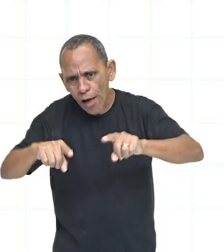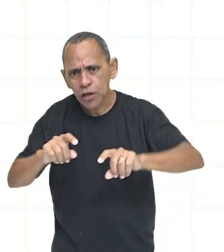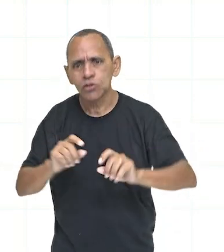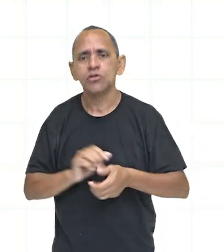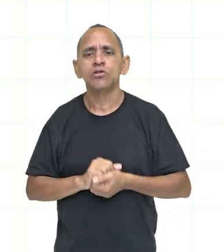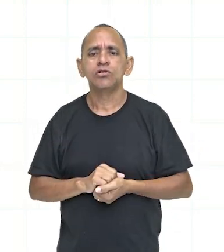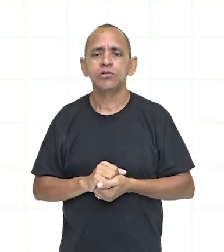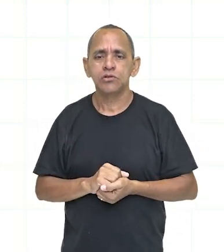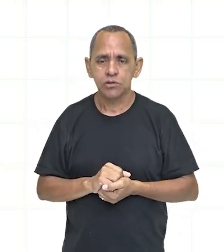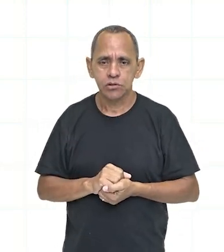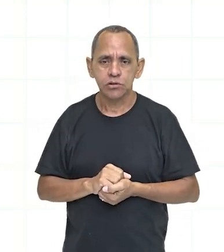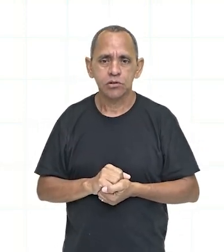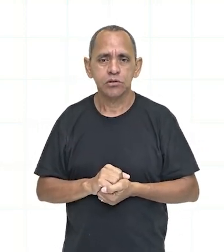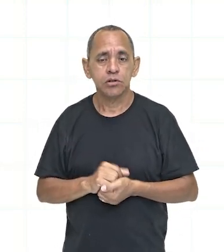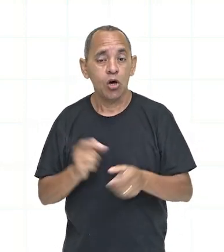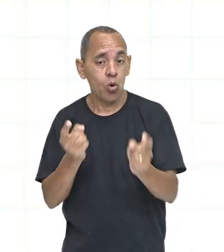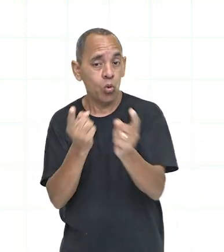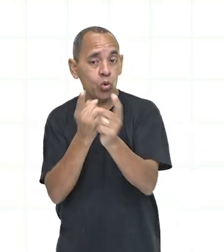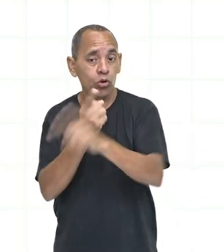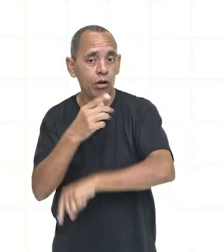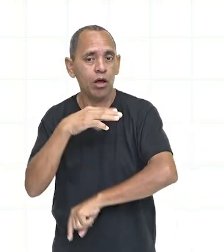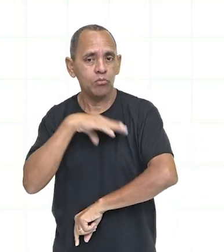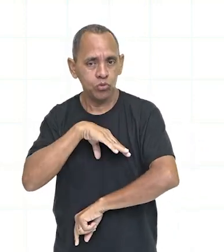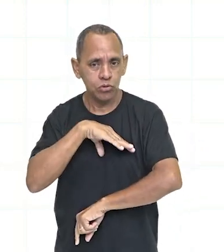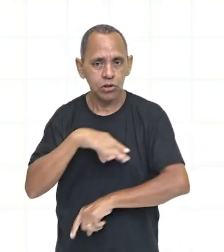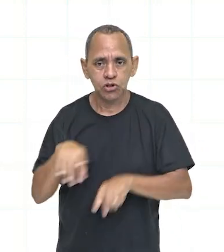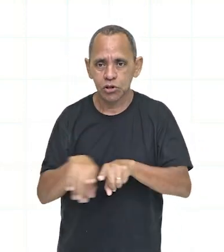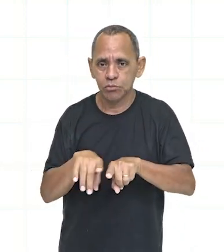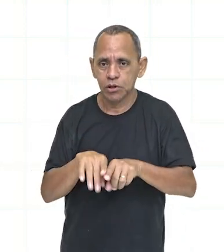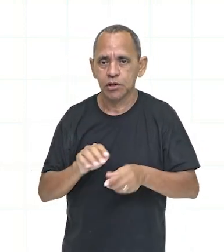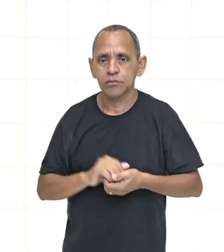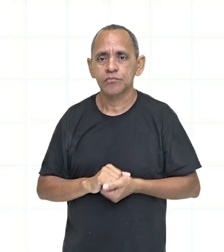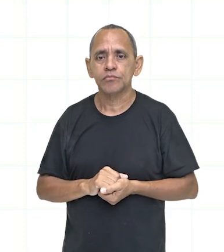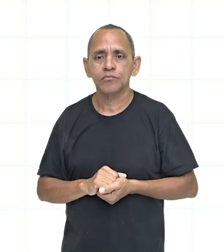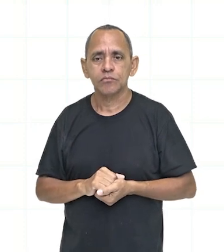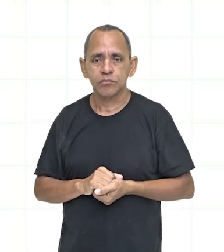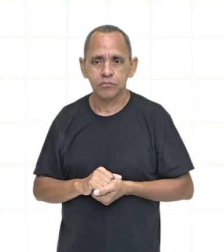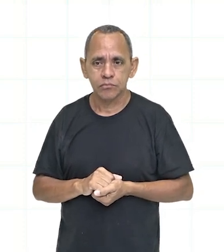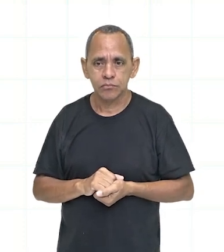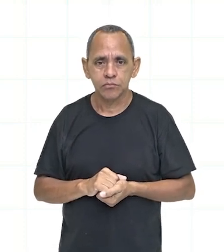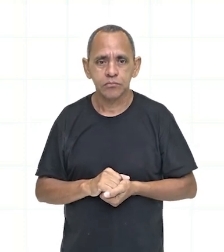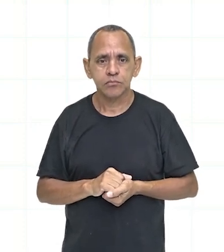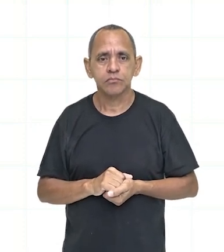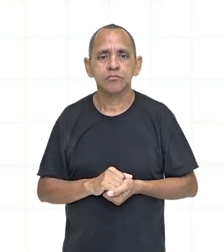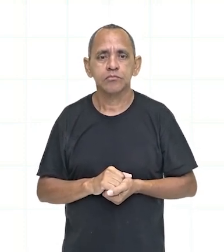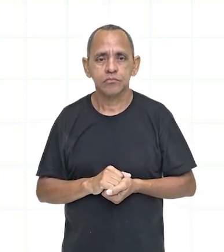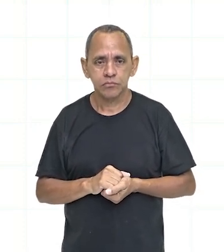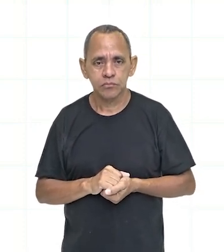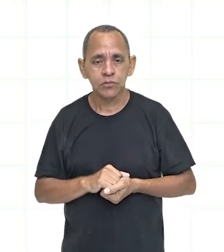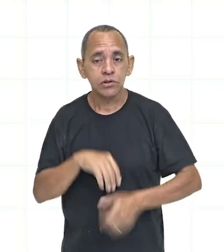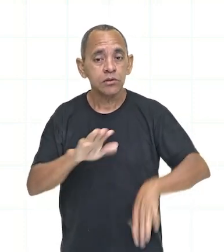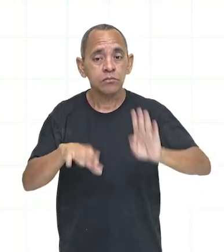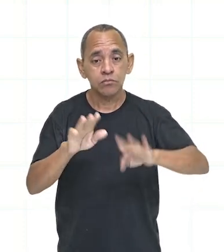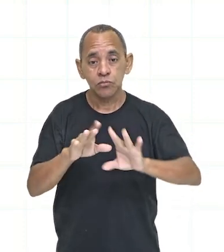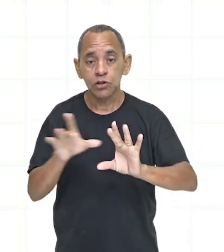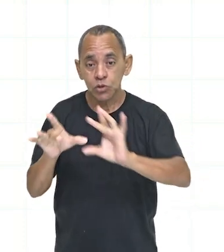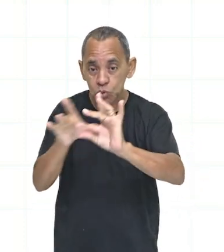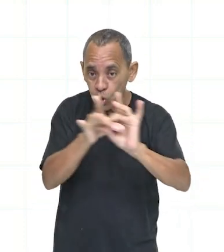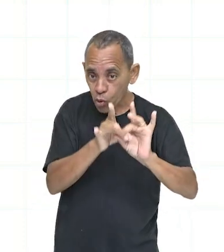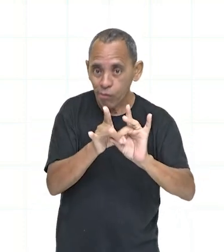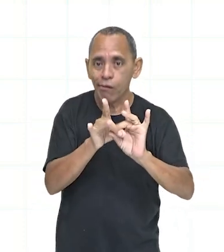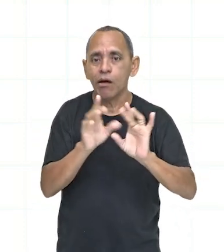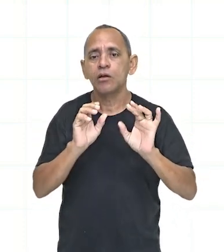da língua portuguesa. Water, então, ele é água, claramente substantivo, mas em contextos ele pode, diferentes, né, ele pode